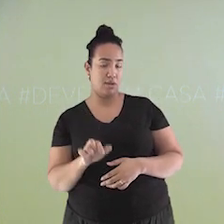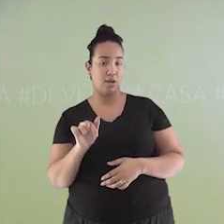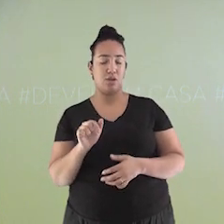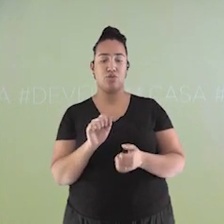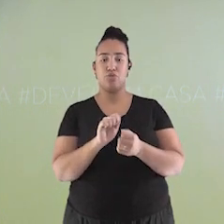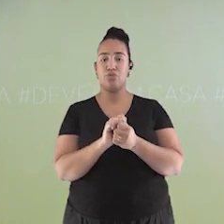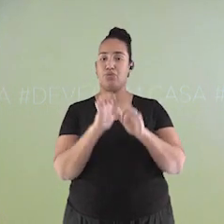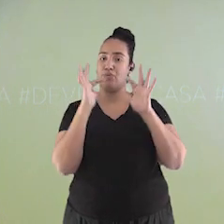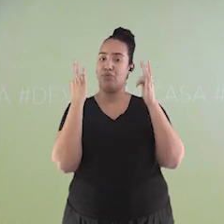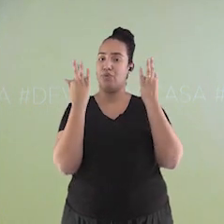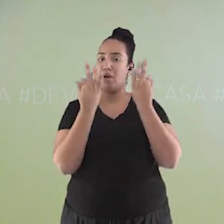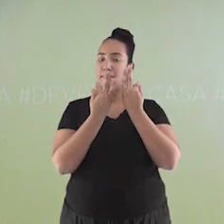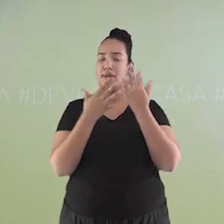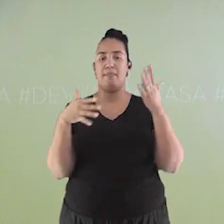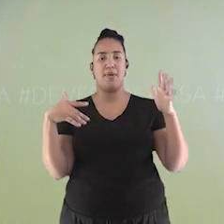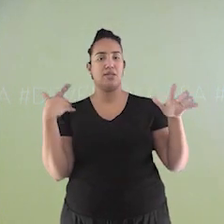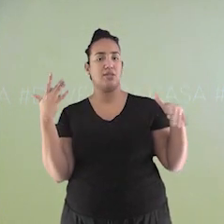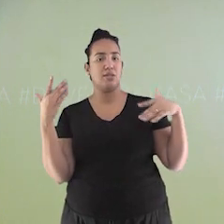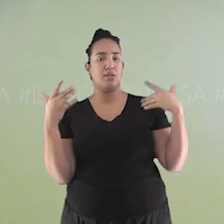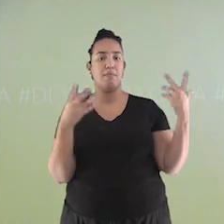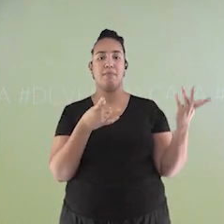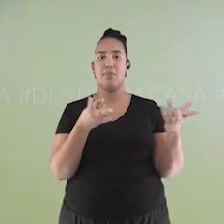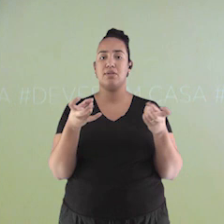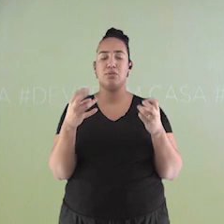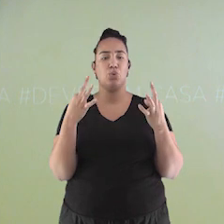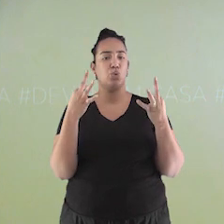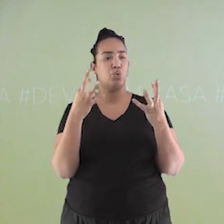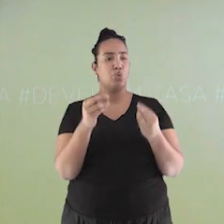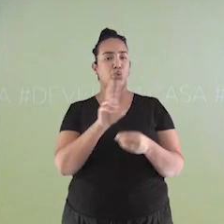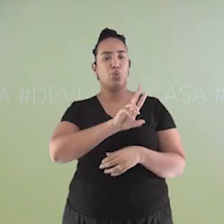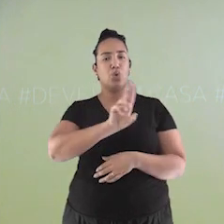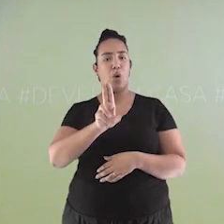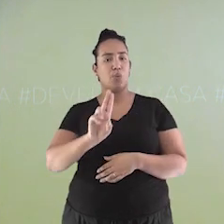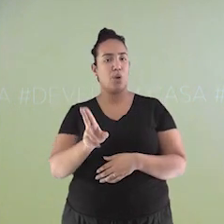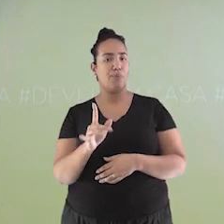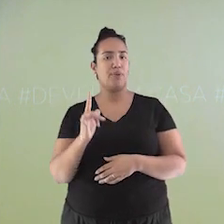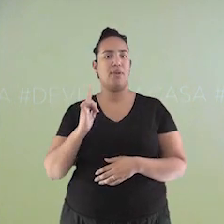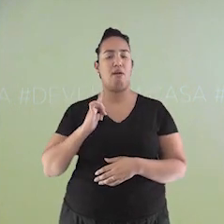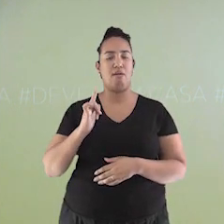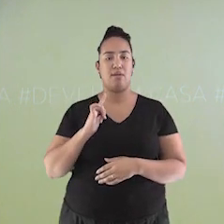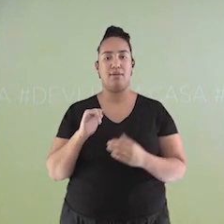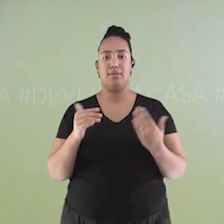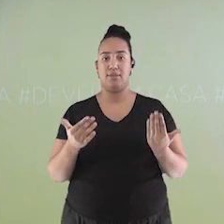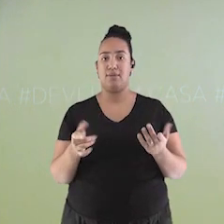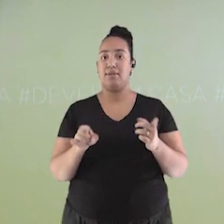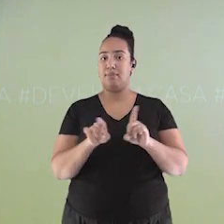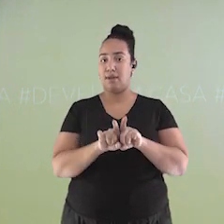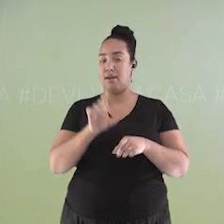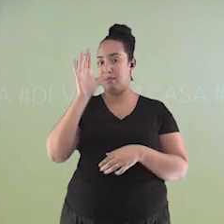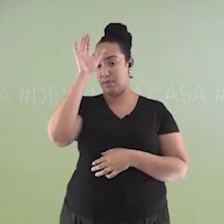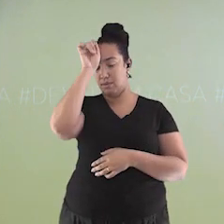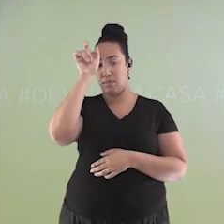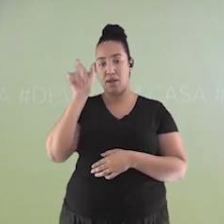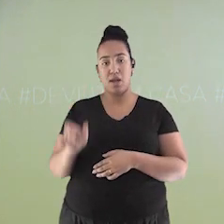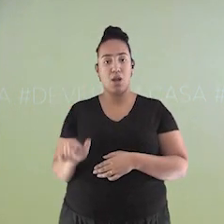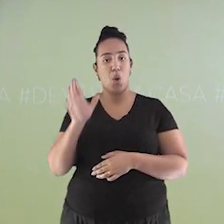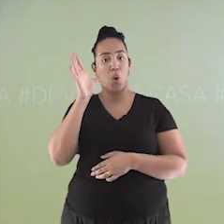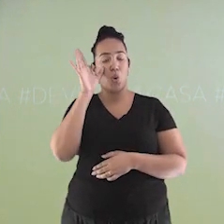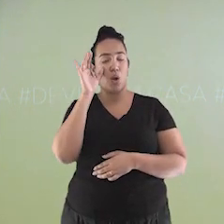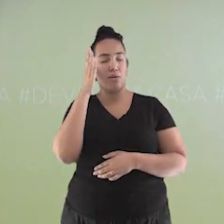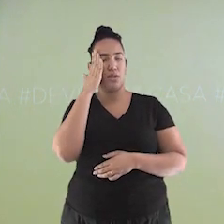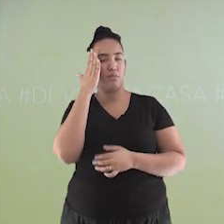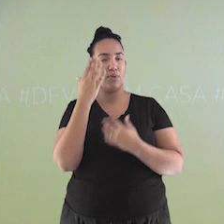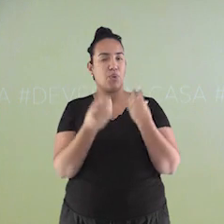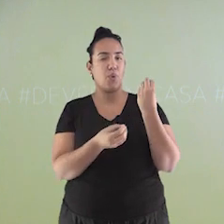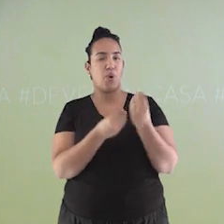percebeu que por onde passa tem nomes. Compreendemos que ele ficou curioso para entender